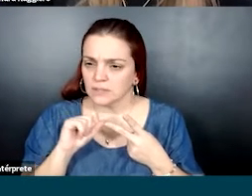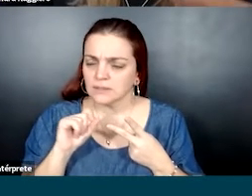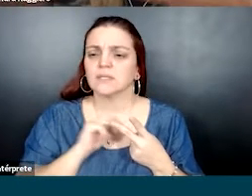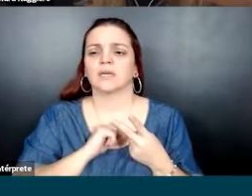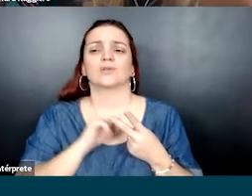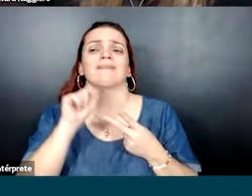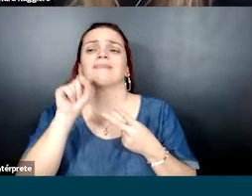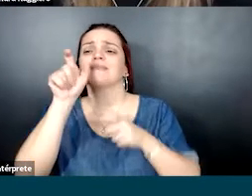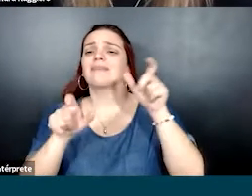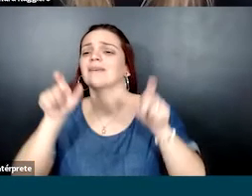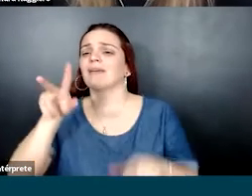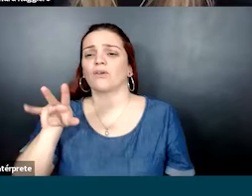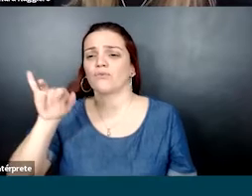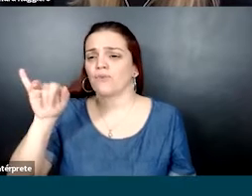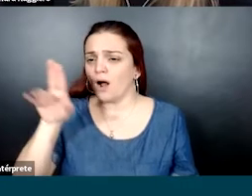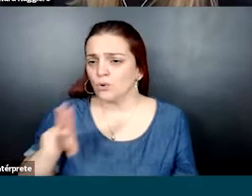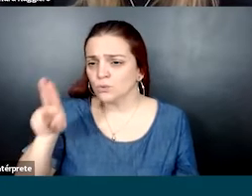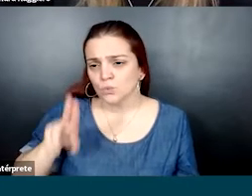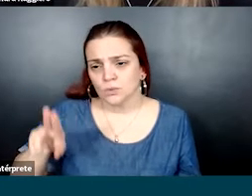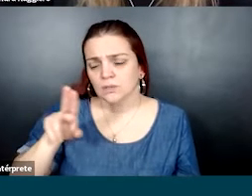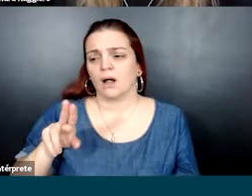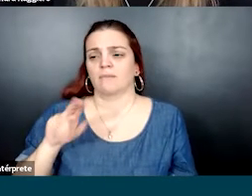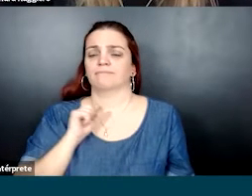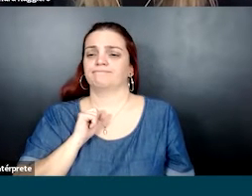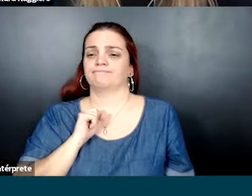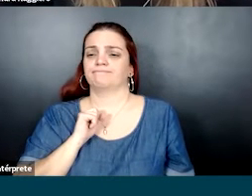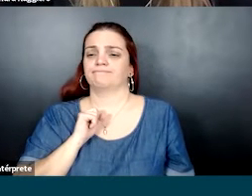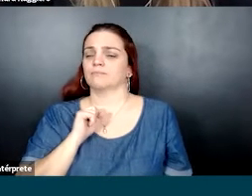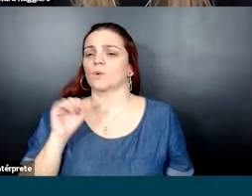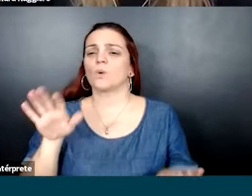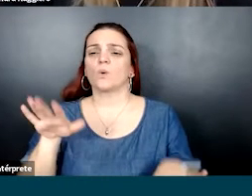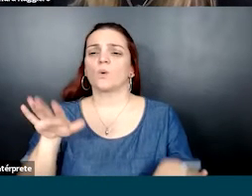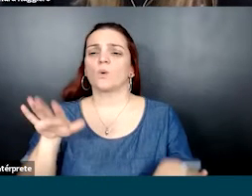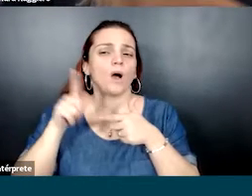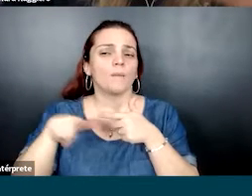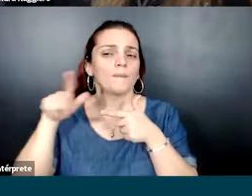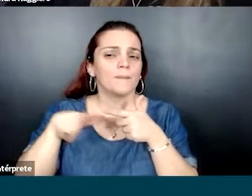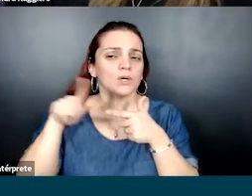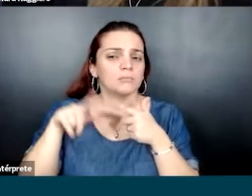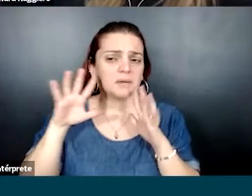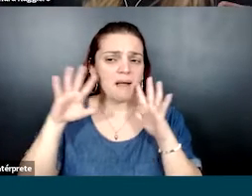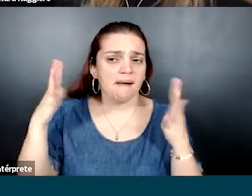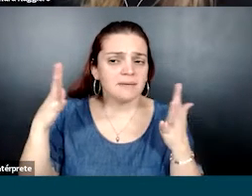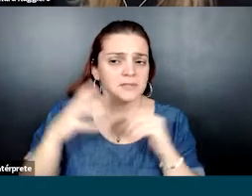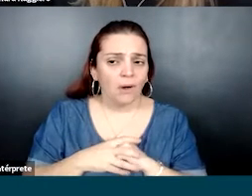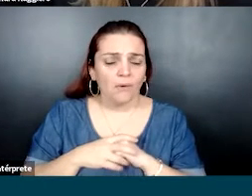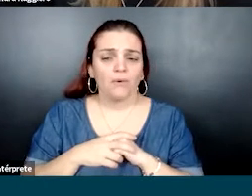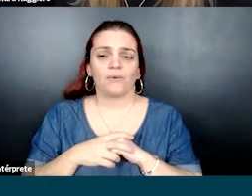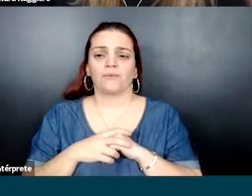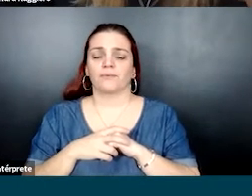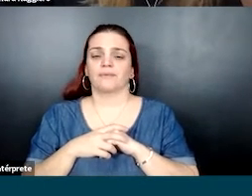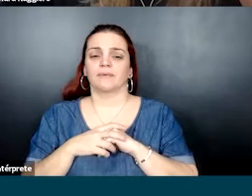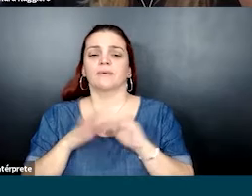fazendo, quem vai utilizar, né, isso que nós estamos fazendo, quais problemas vamos